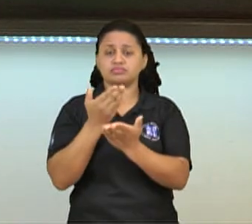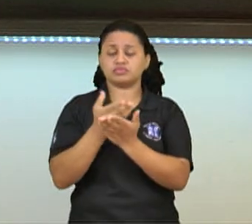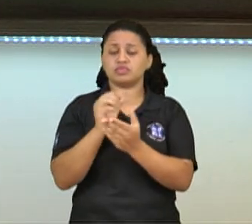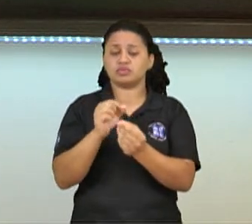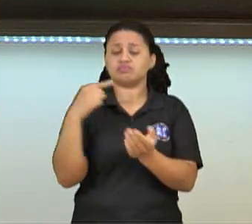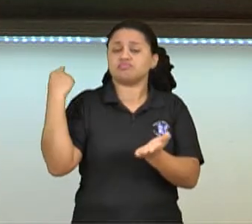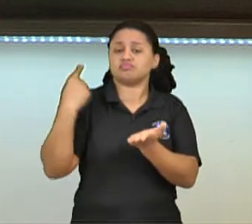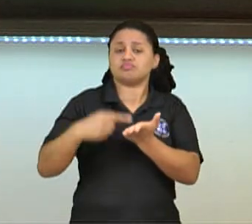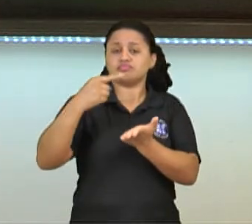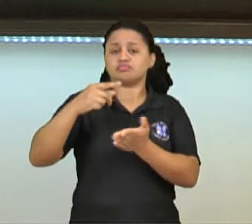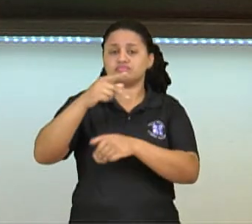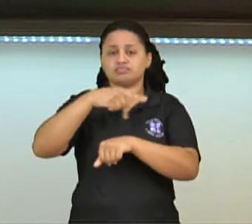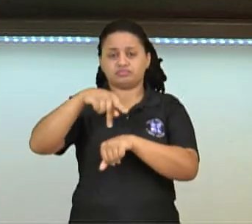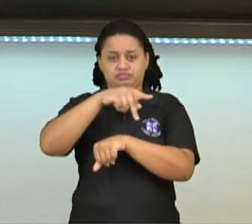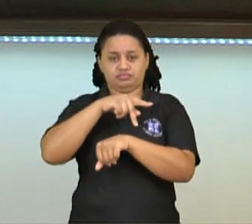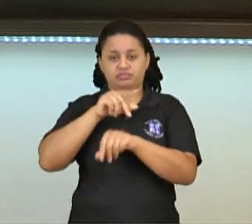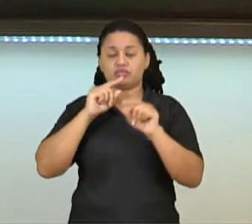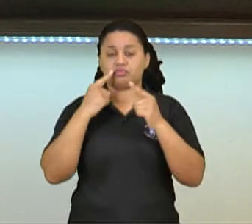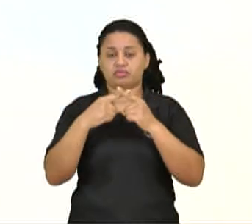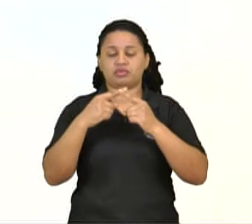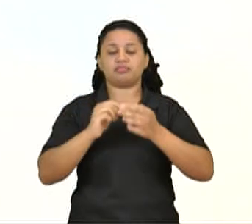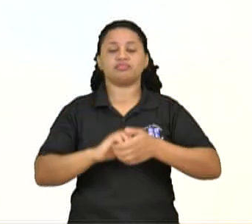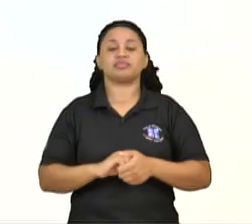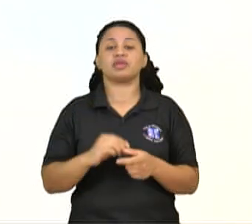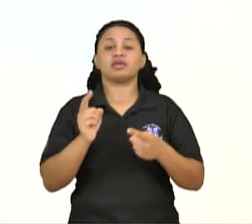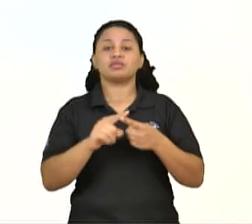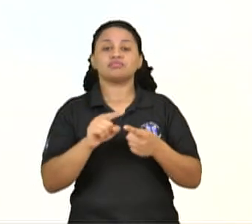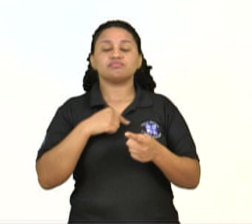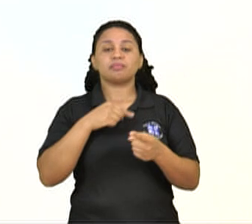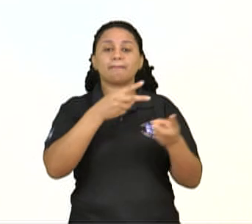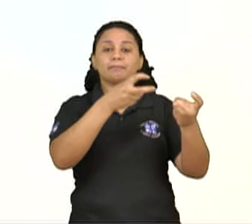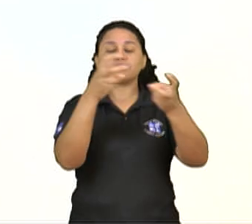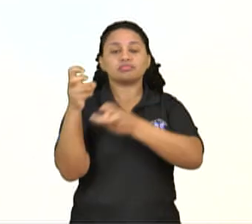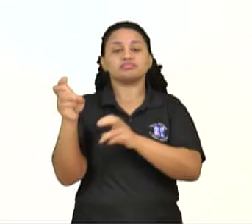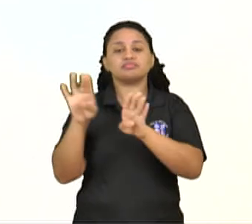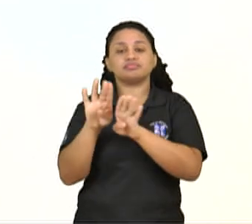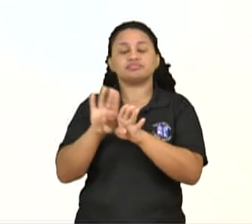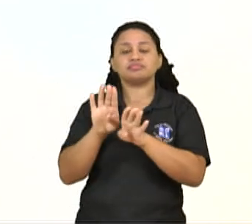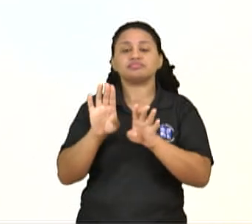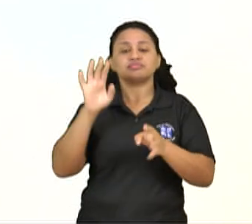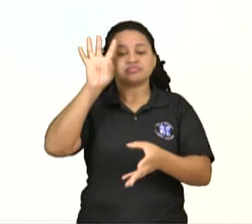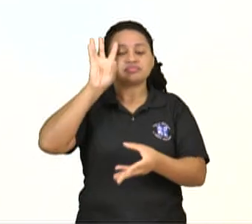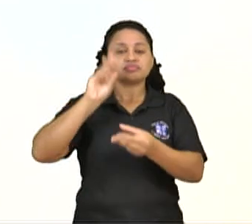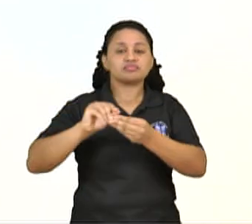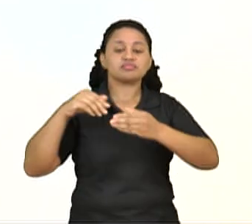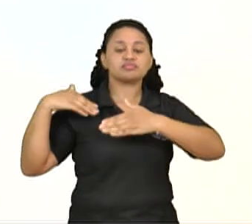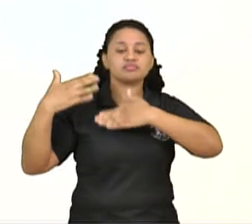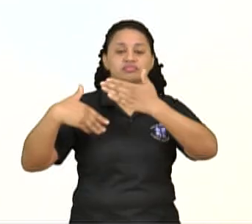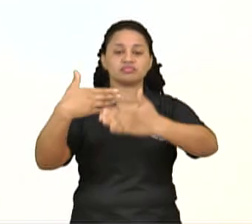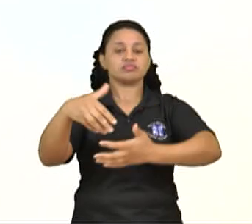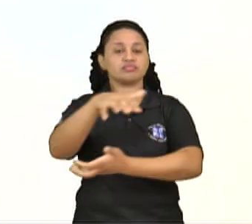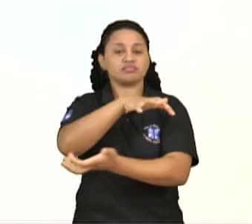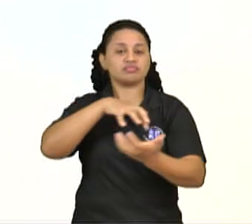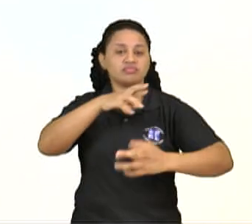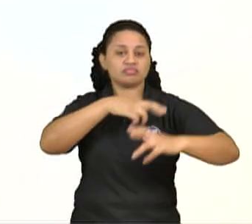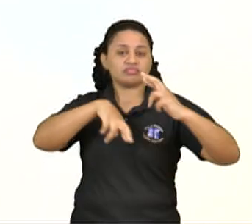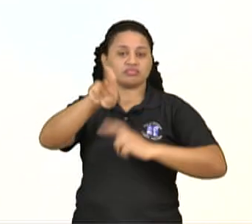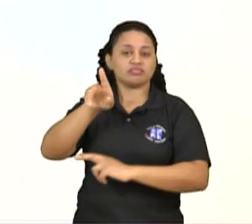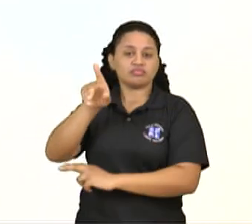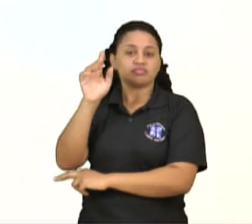Convenção Nacional? Primeiro, era para identificar e relacionar os processos da Revolução Francesa e os